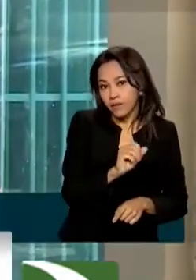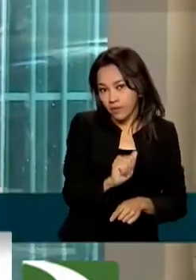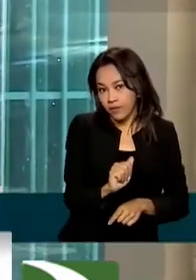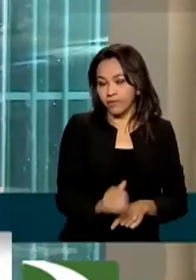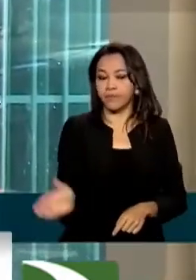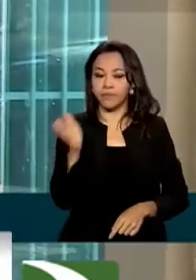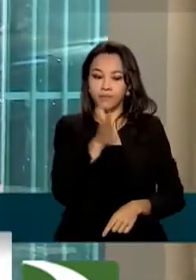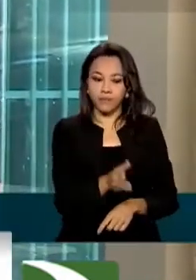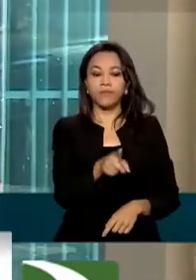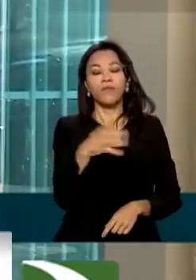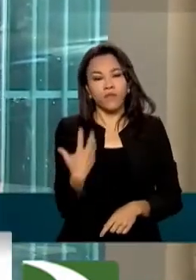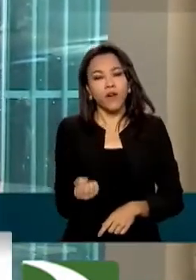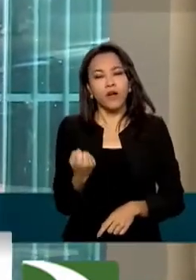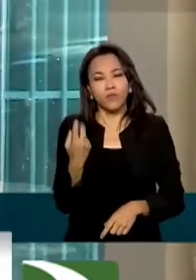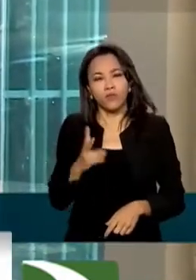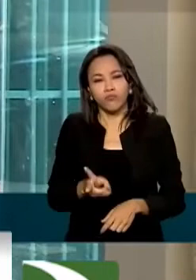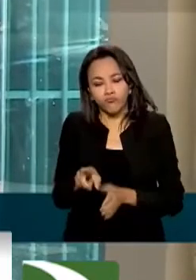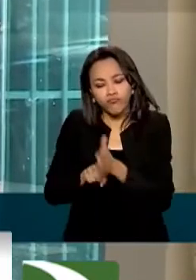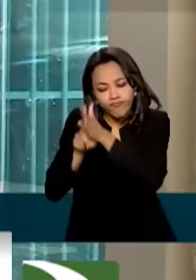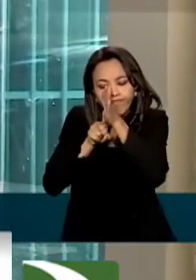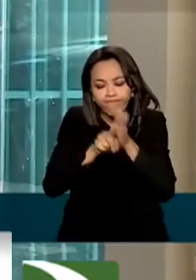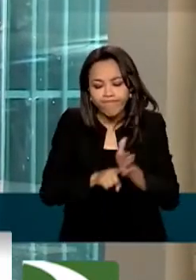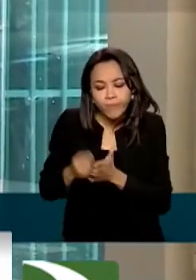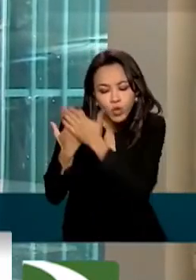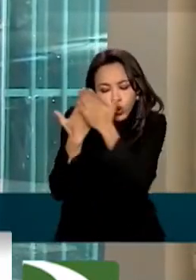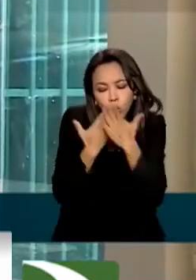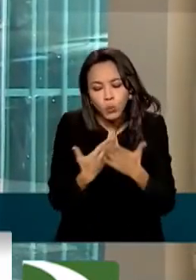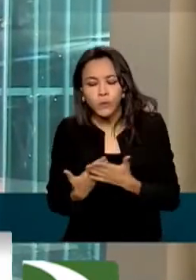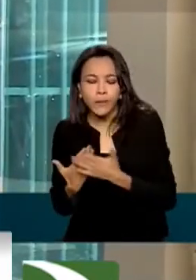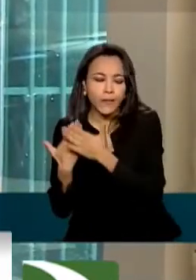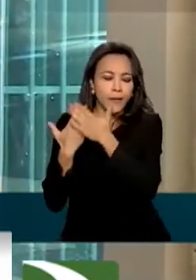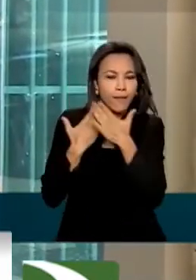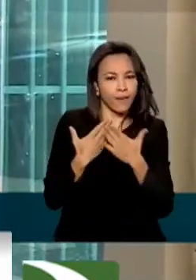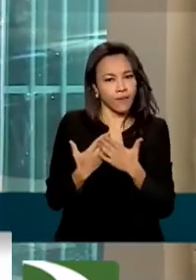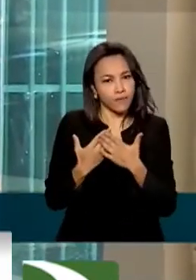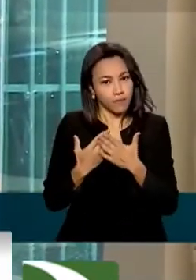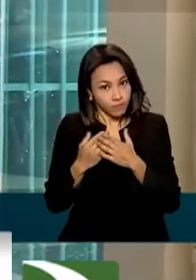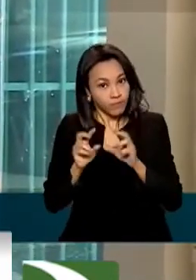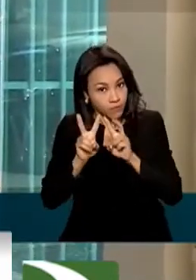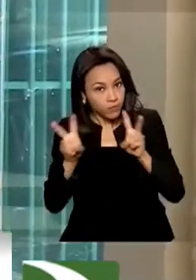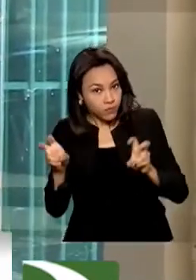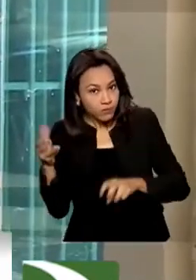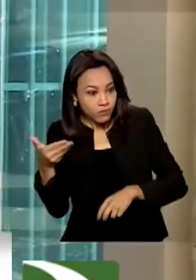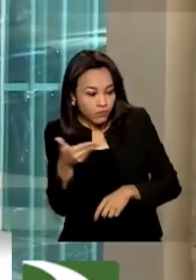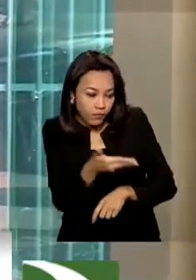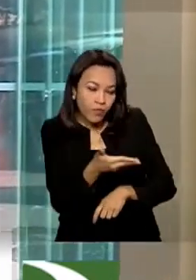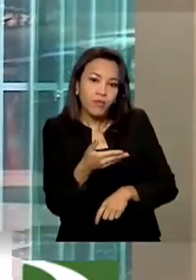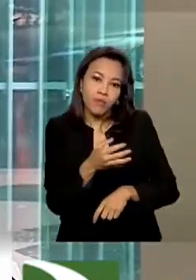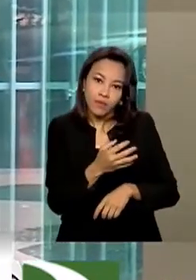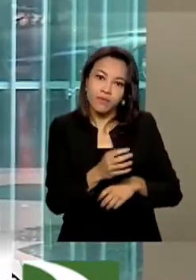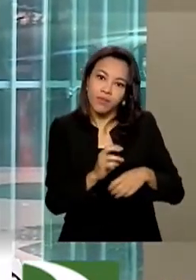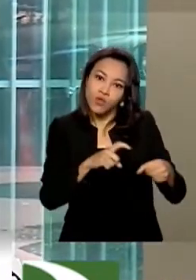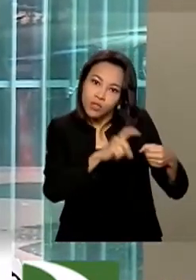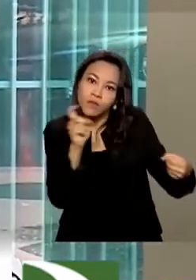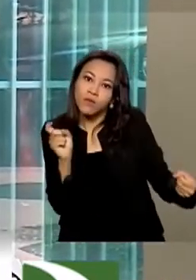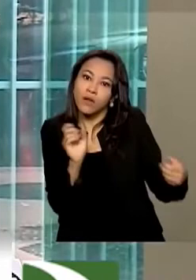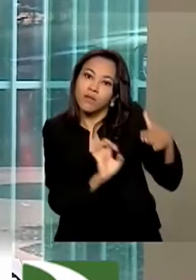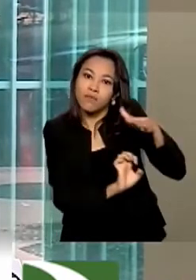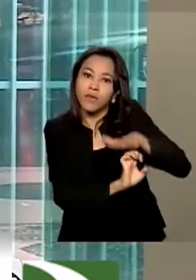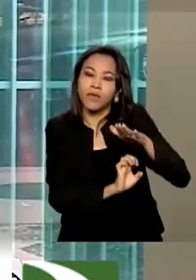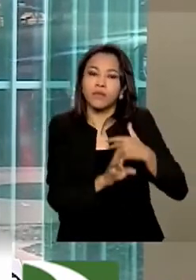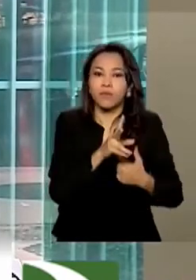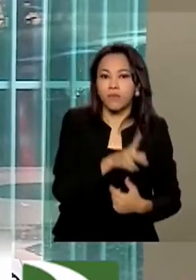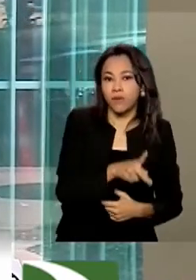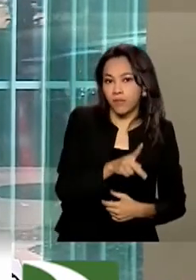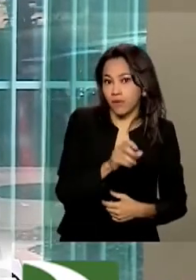plano, não, ele não busca. E ele agora já está dizendo, ele diz, olha, eu tenho mais 4 meses, eu sei se eu vou ser demitido. Logicamente que